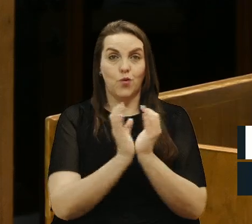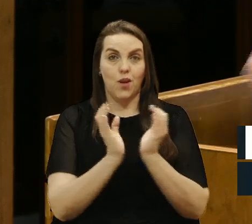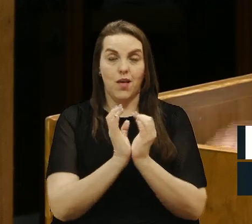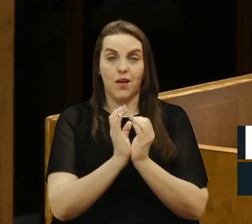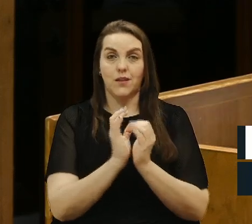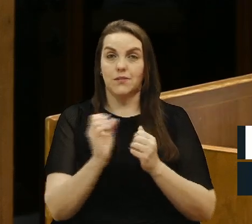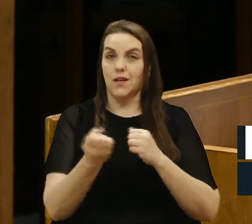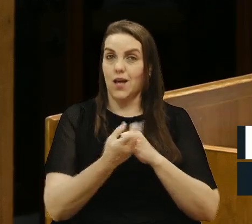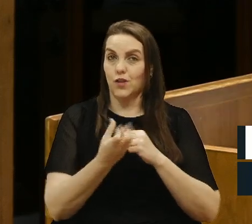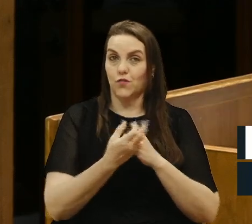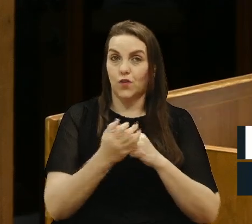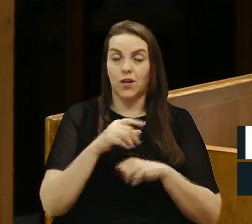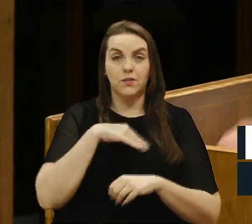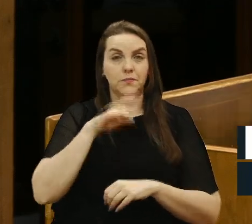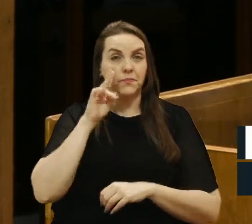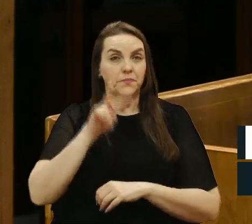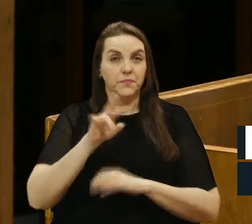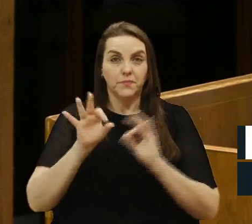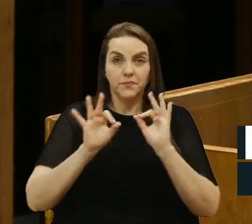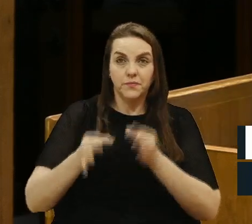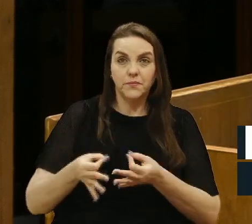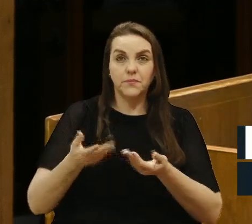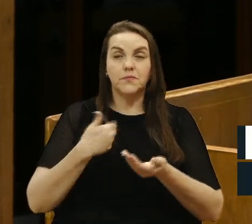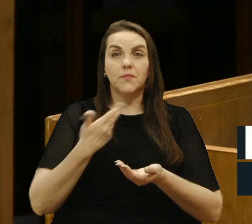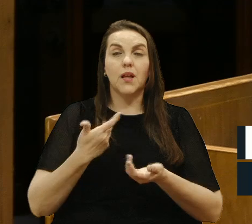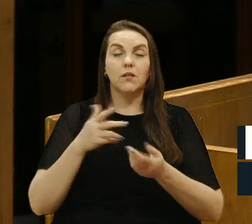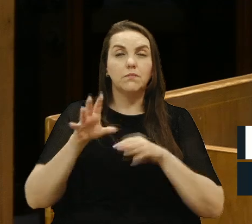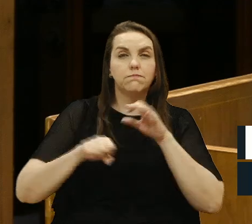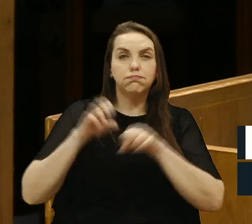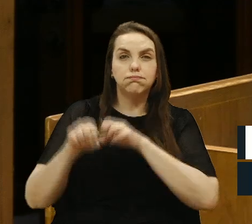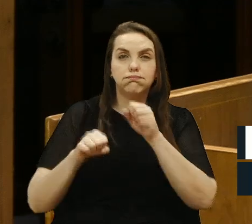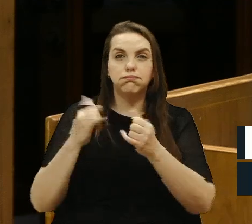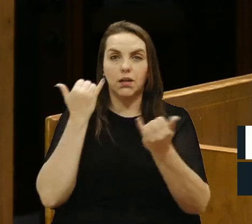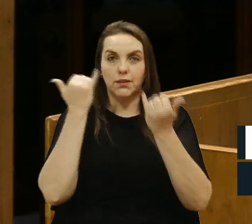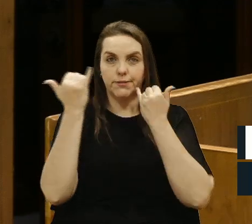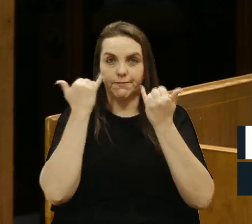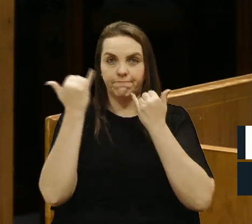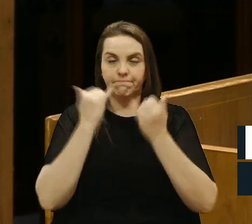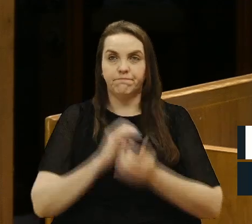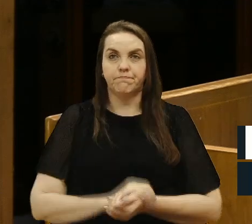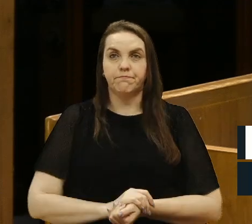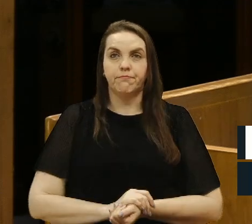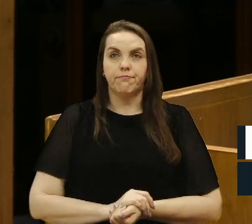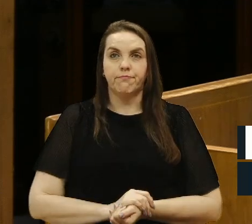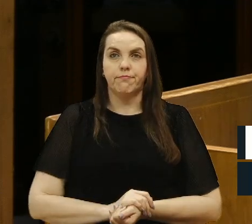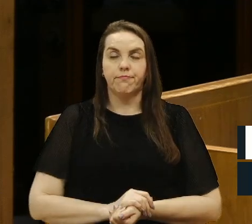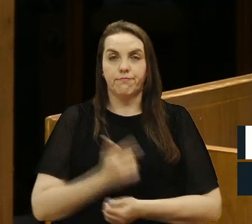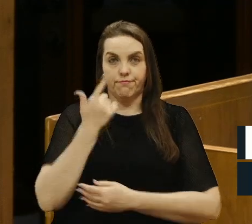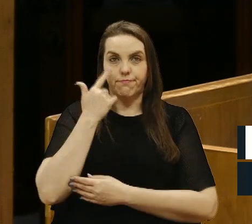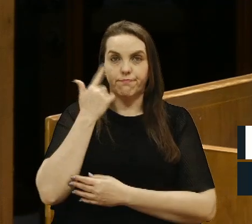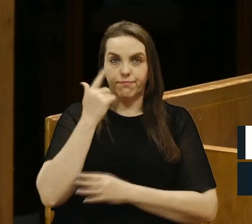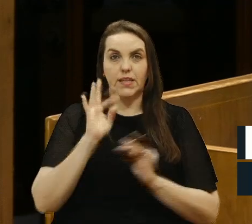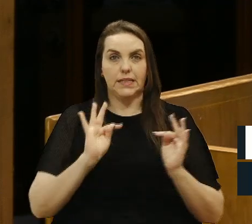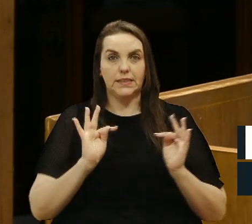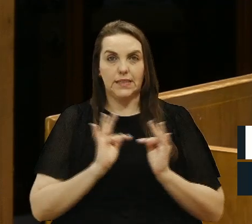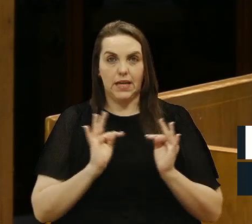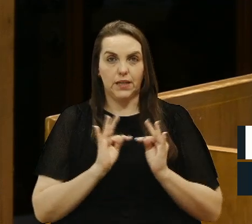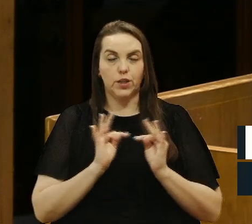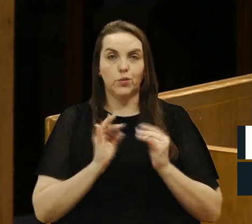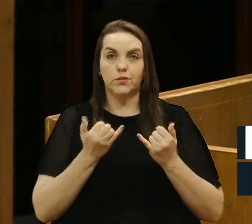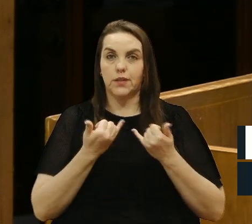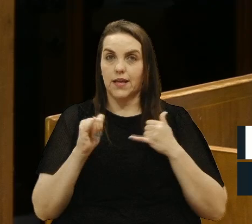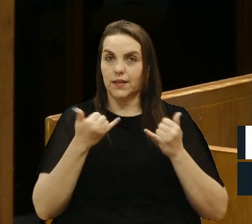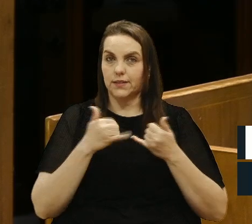para conferir a questão de onde eu fui buscar essas informações. Eu busquei essas informações com técnicos